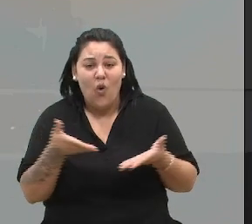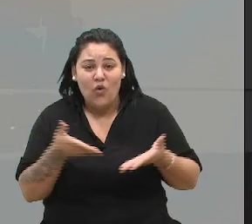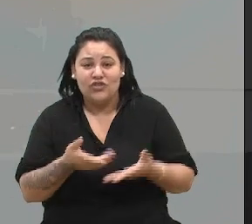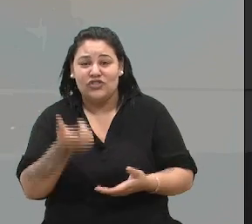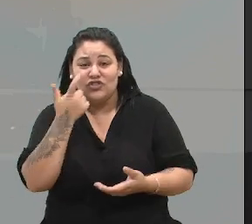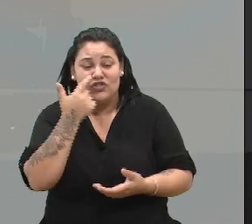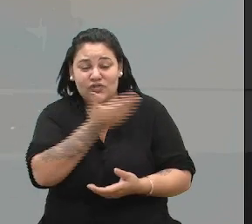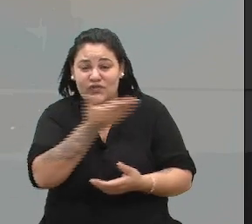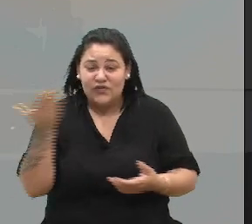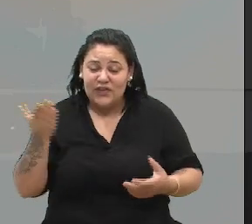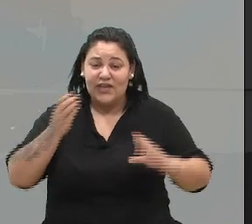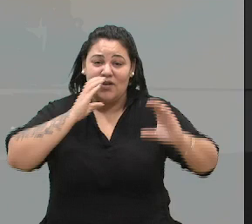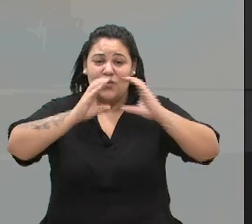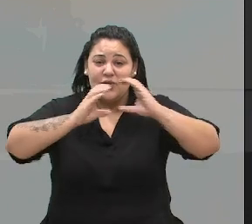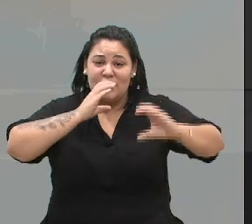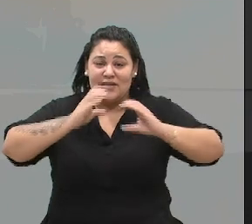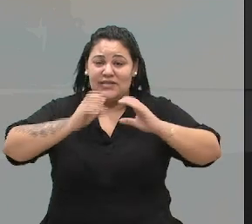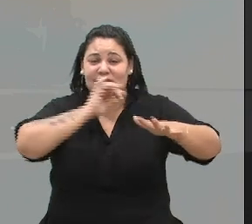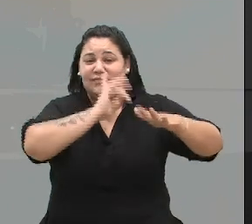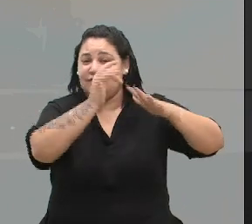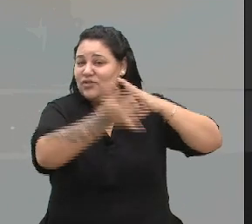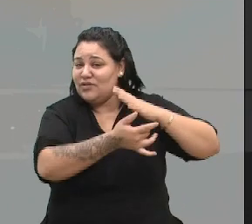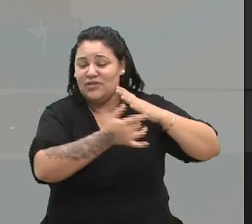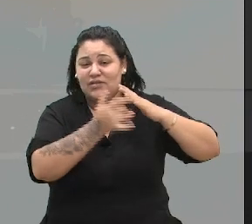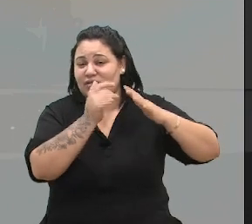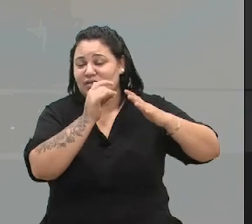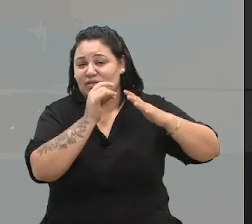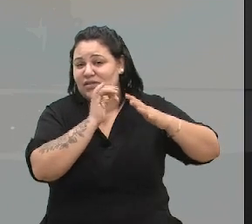nas mídias sociais, muitas vezes,